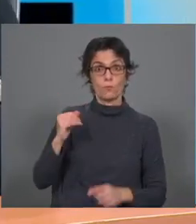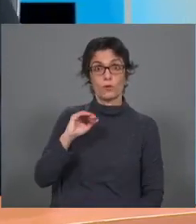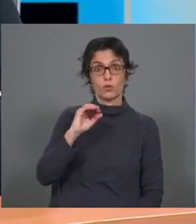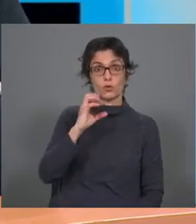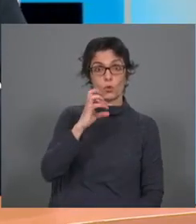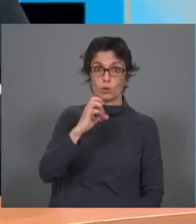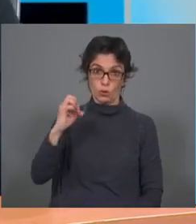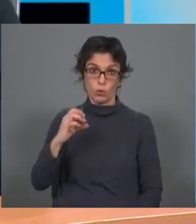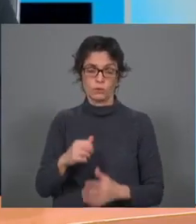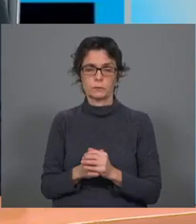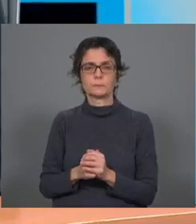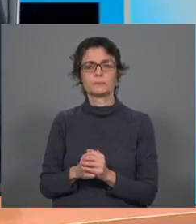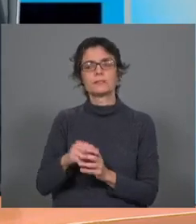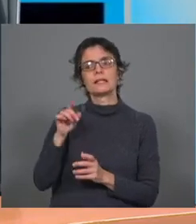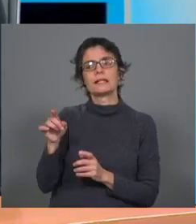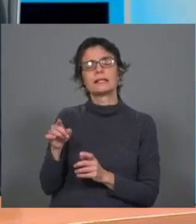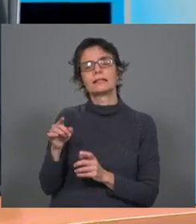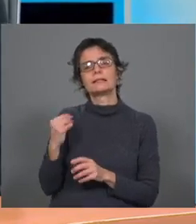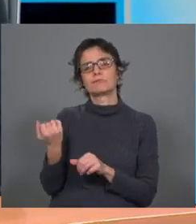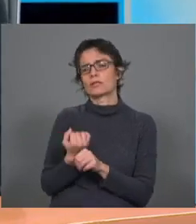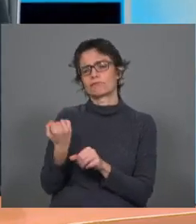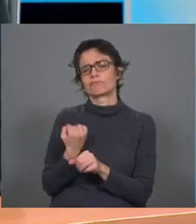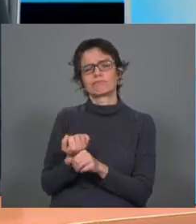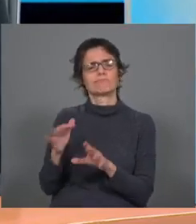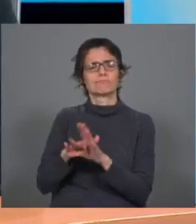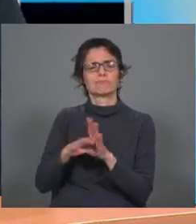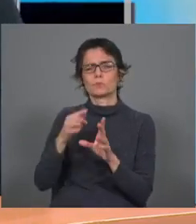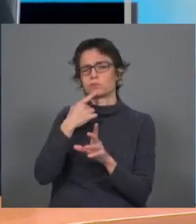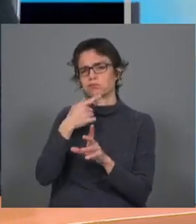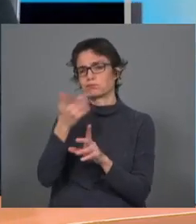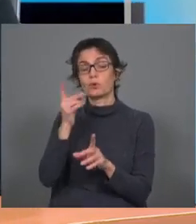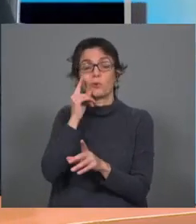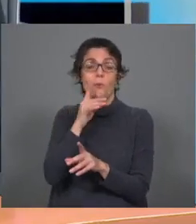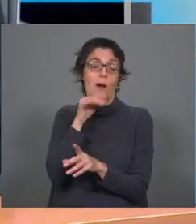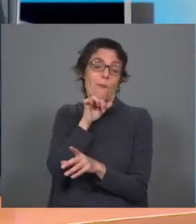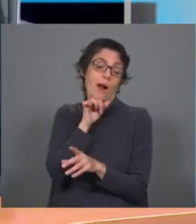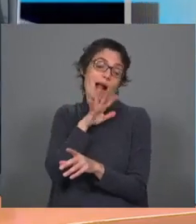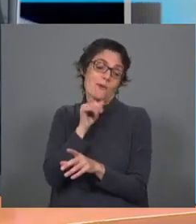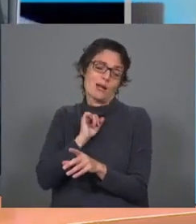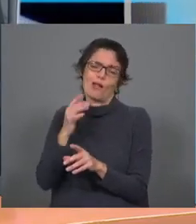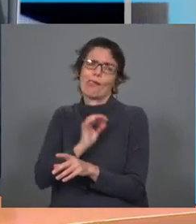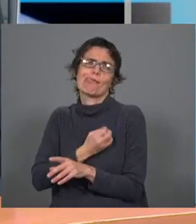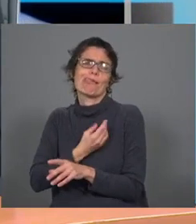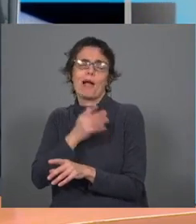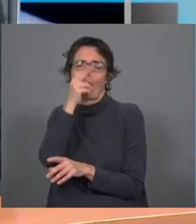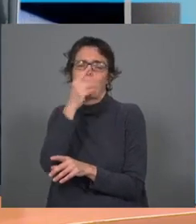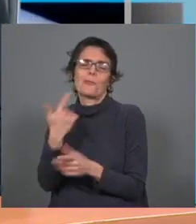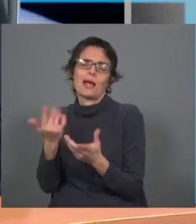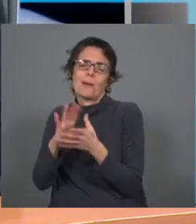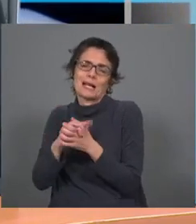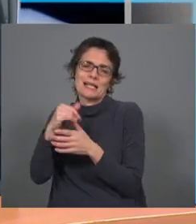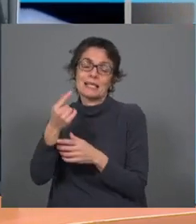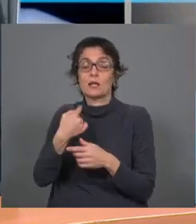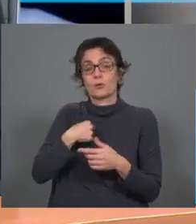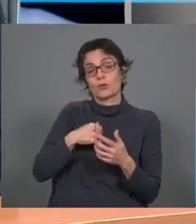lá, participavam em várias atividades e acabaram por se apaixonar, casaram, tiveram a mim e a minha irmã. E nós,